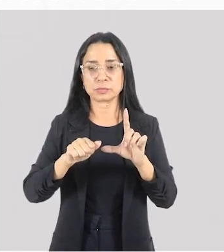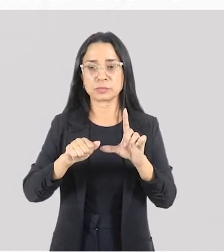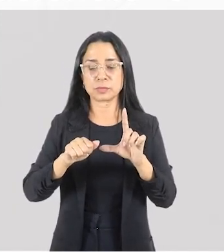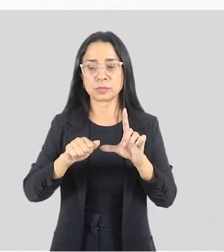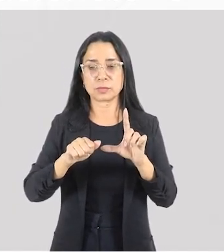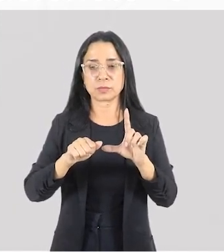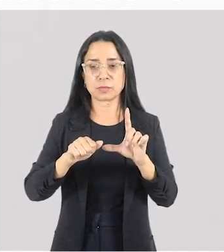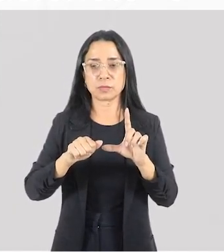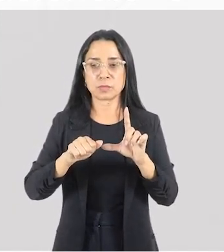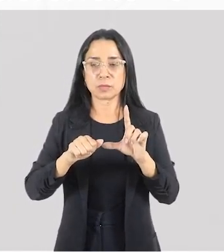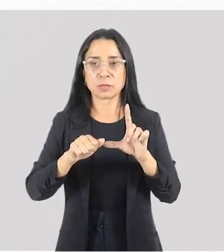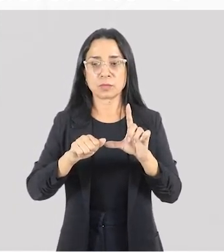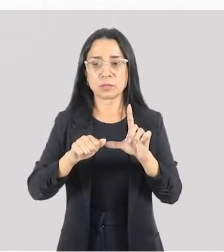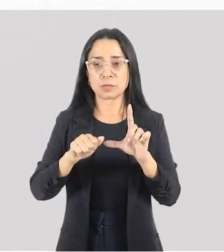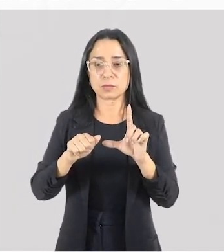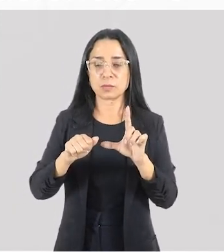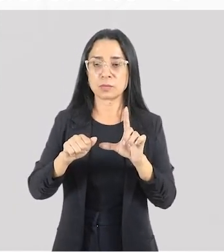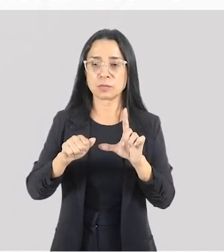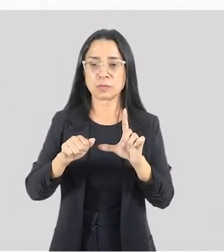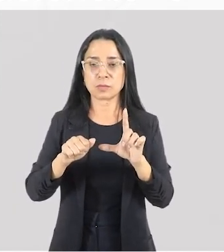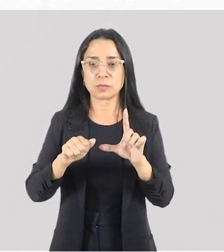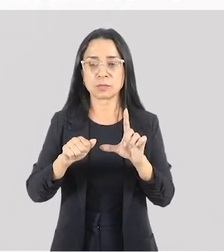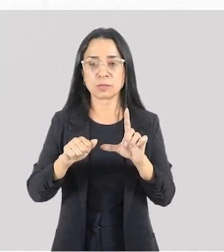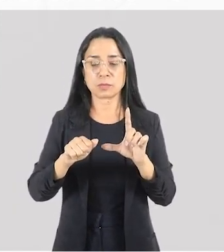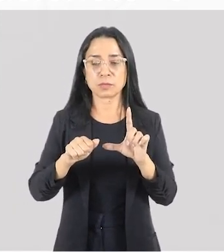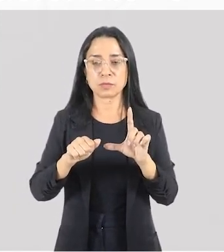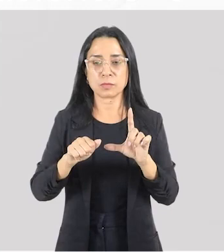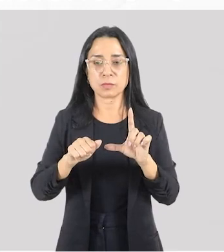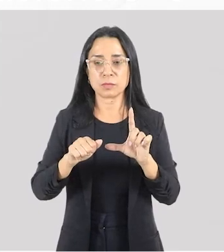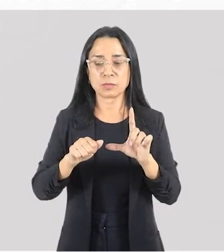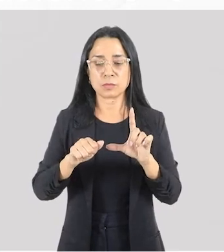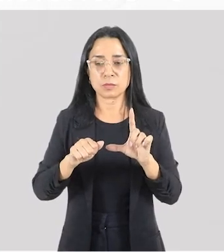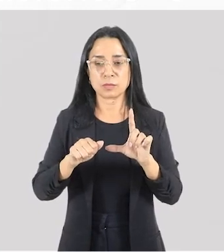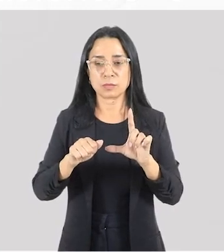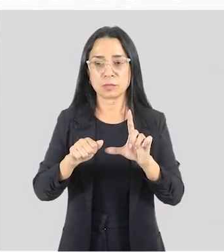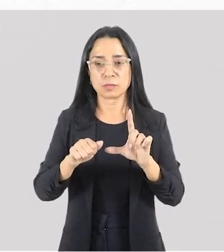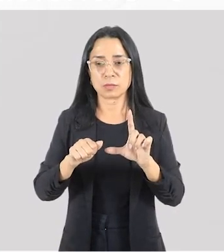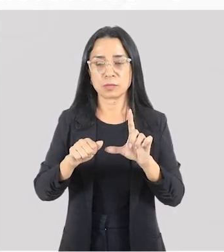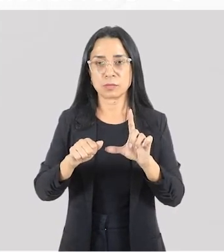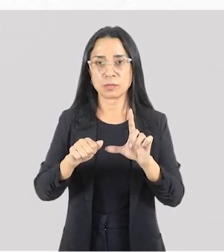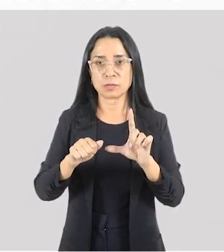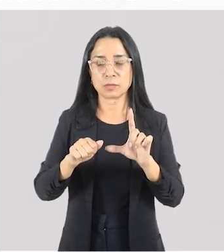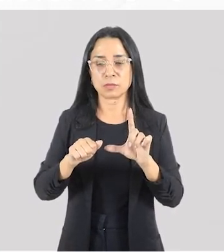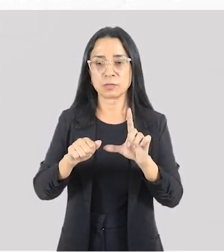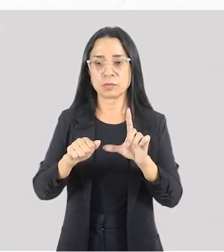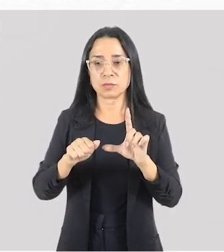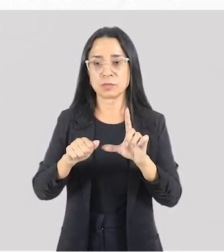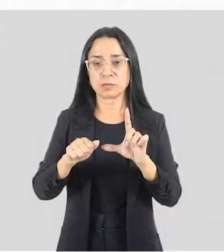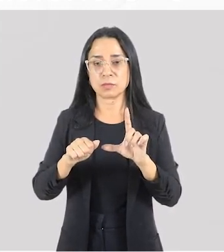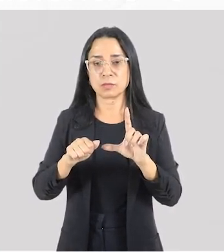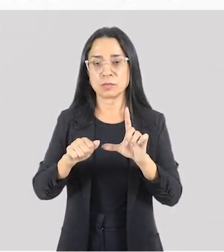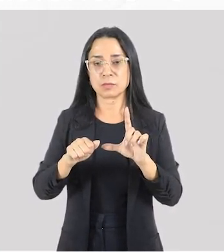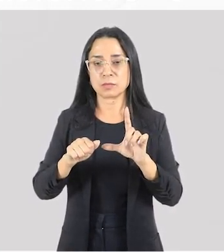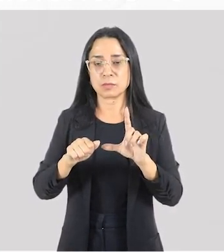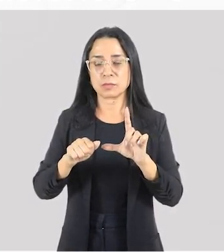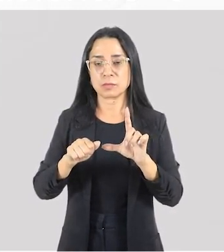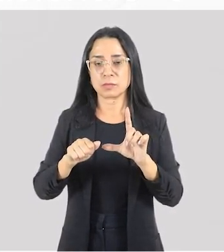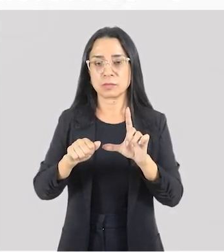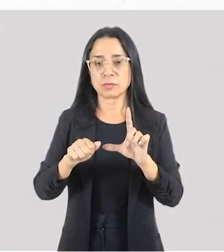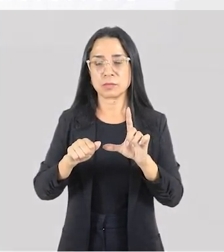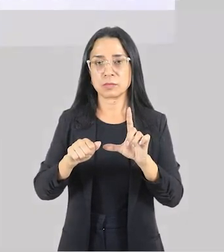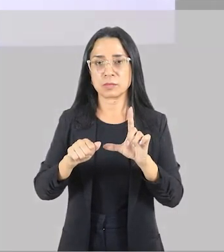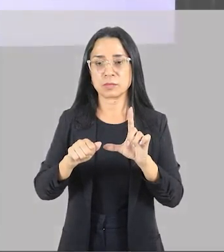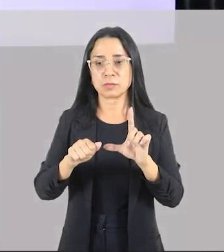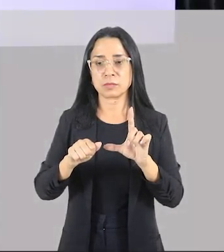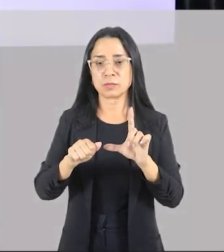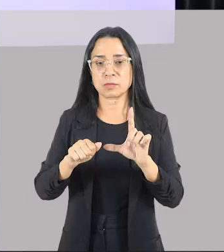século XIX, né, que resultou na organização de um governo popular na França, inspirado, sobretudo, pelos ideais anarquistas